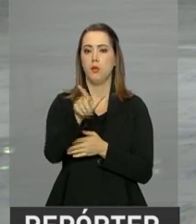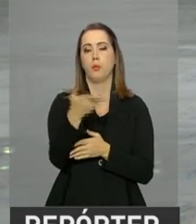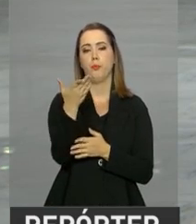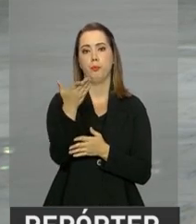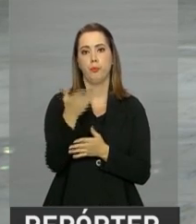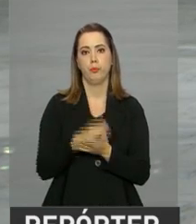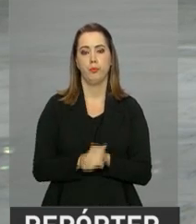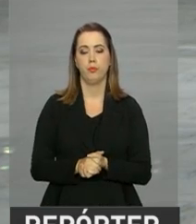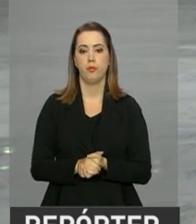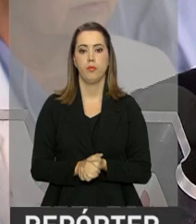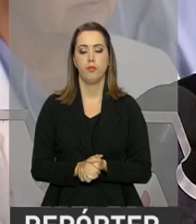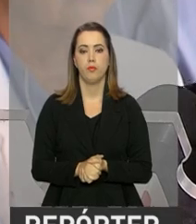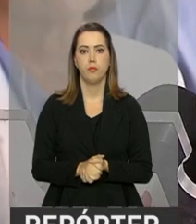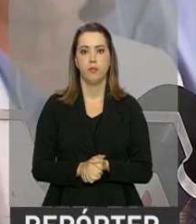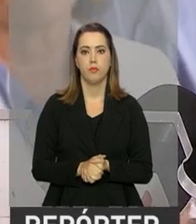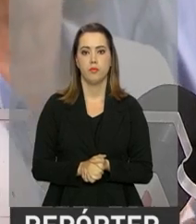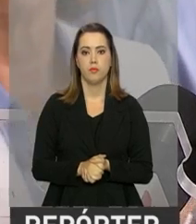Lima.